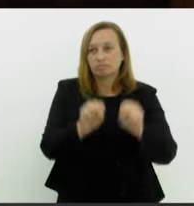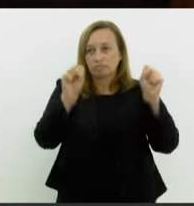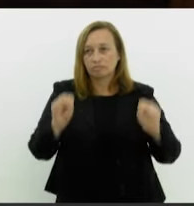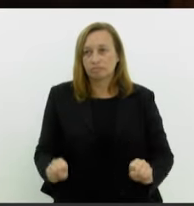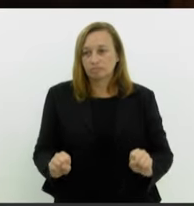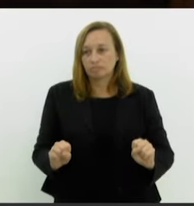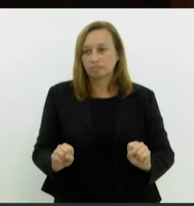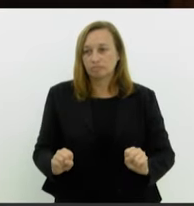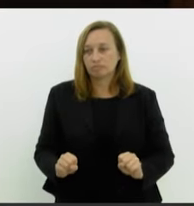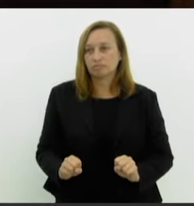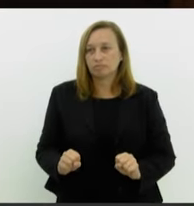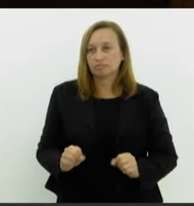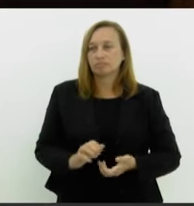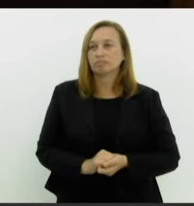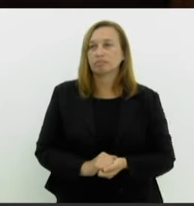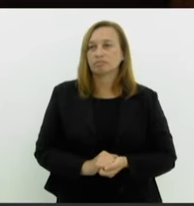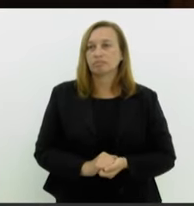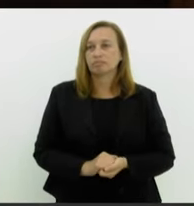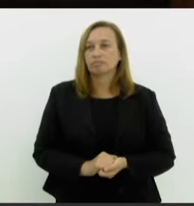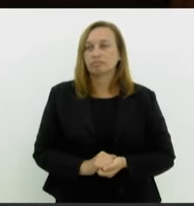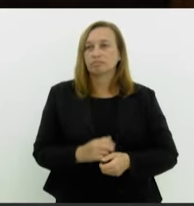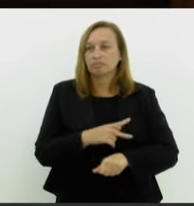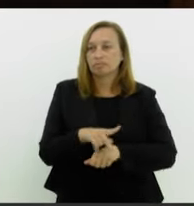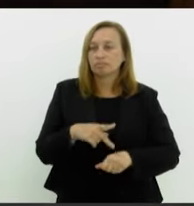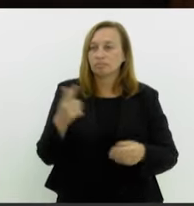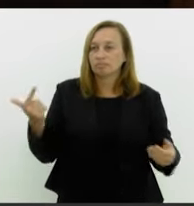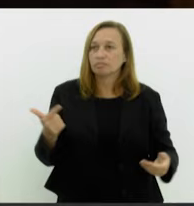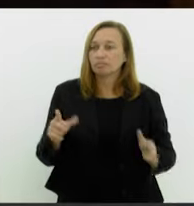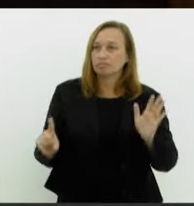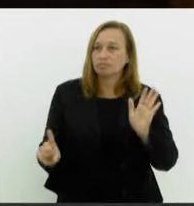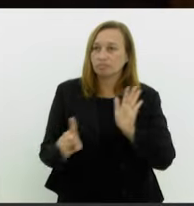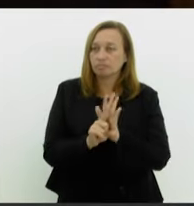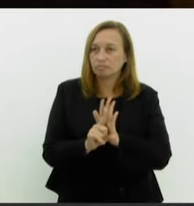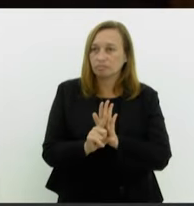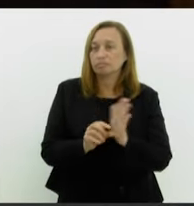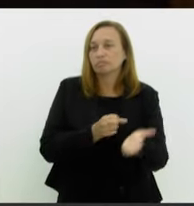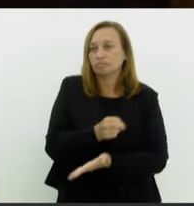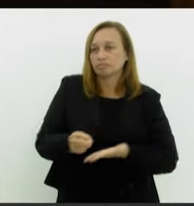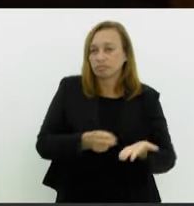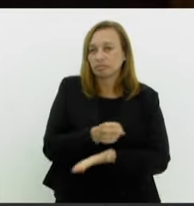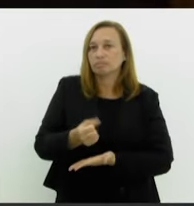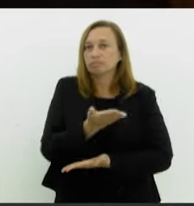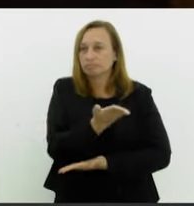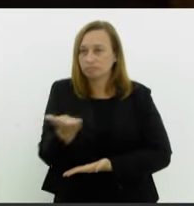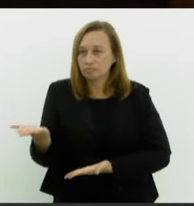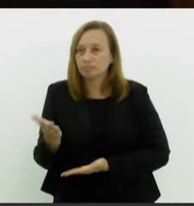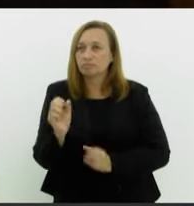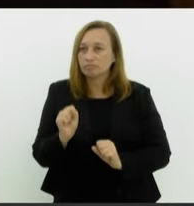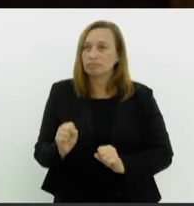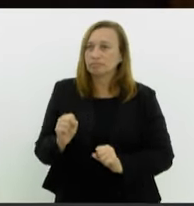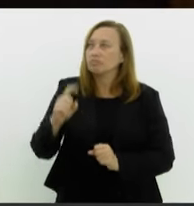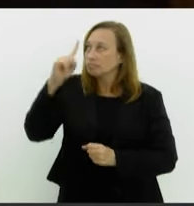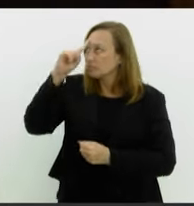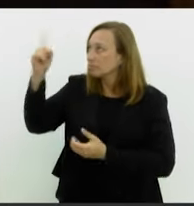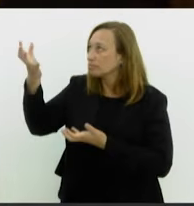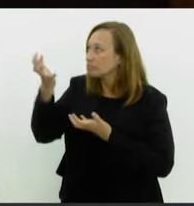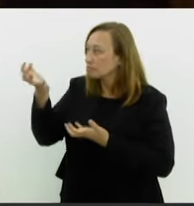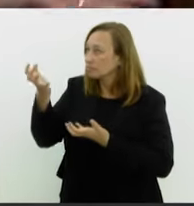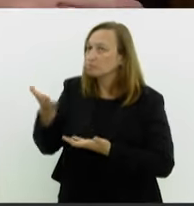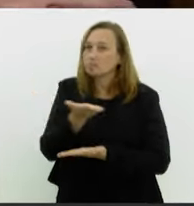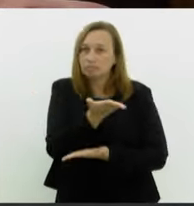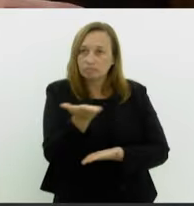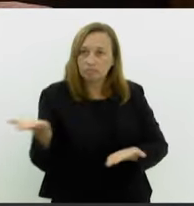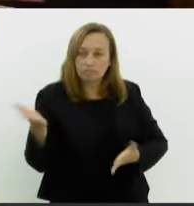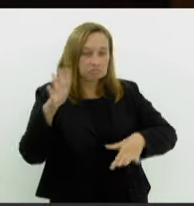dossiê que pode embasar inclusive leis eventualmente que vocês possam se Deus quiser e todas né